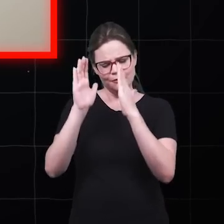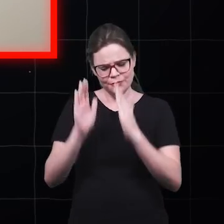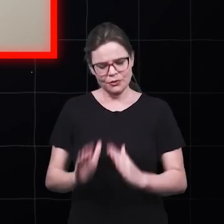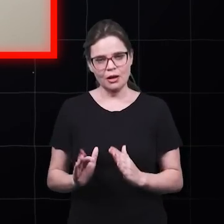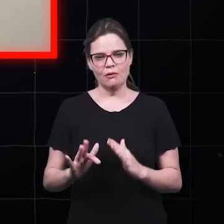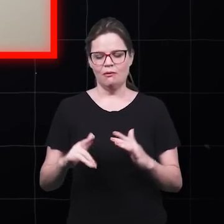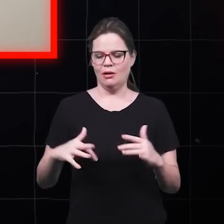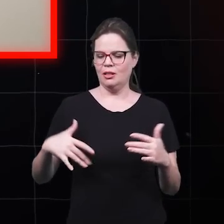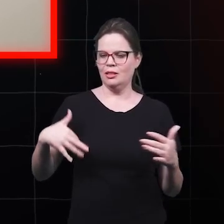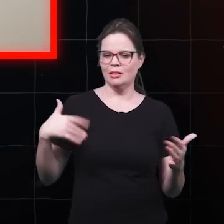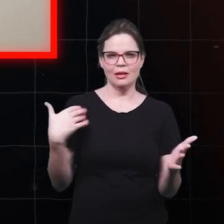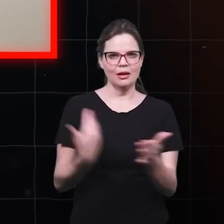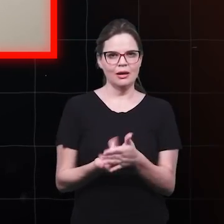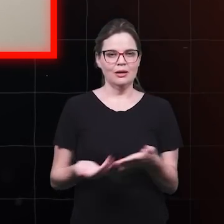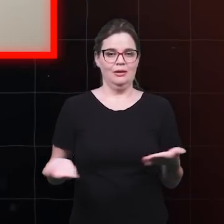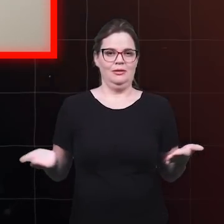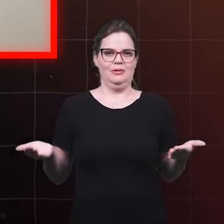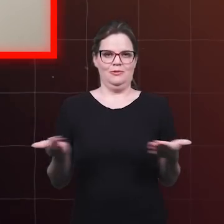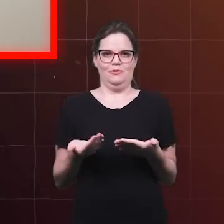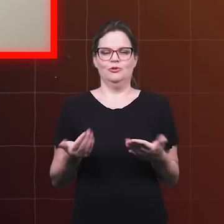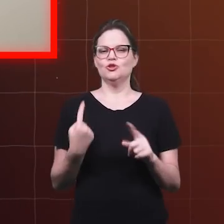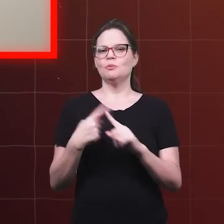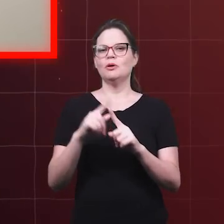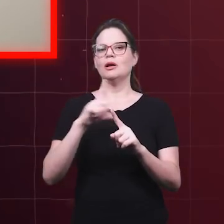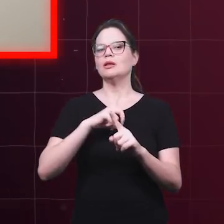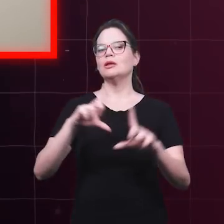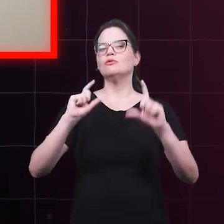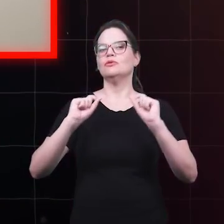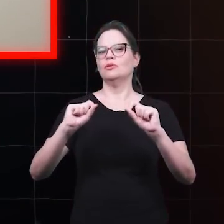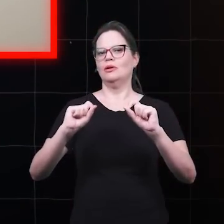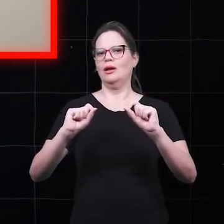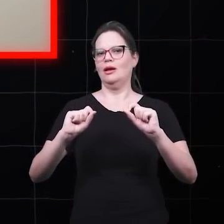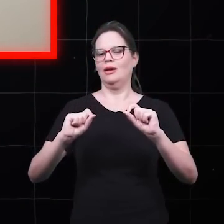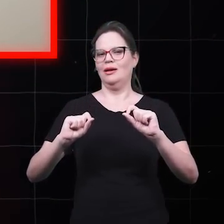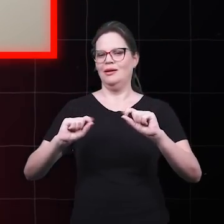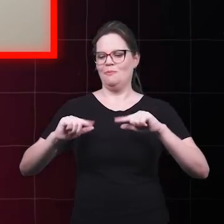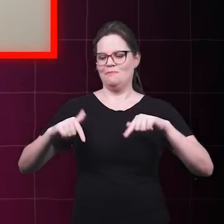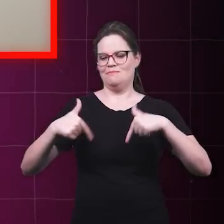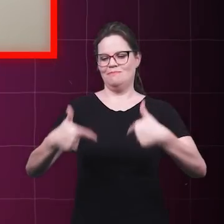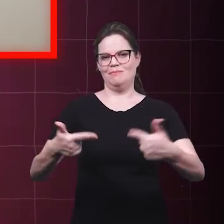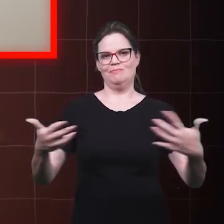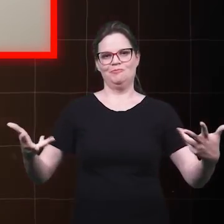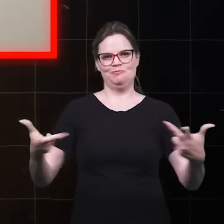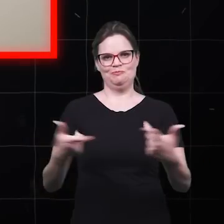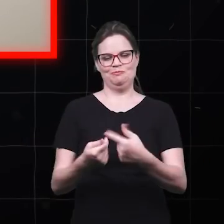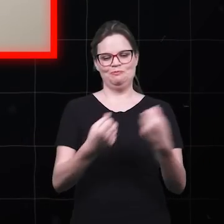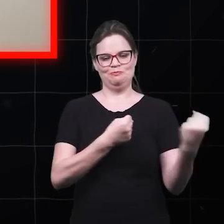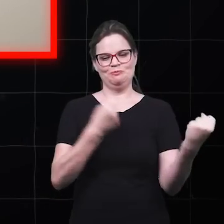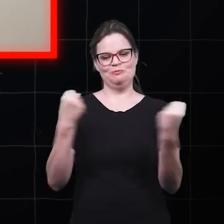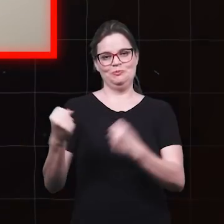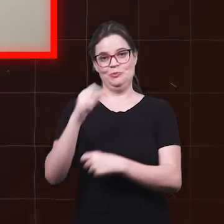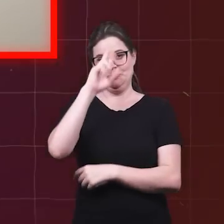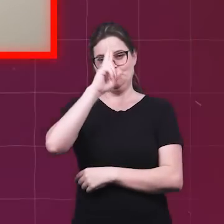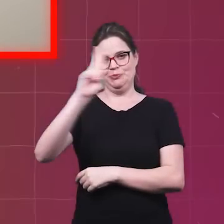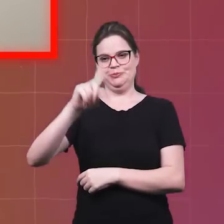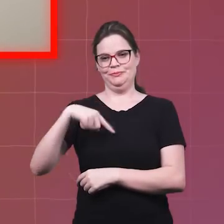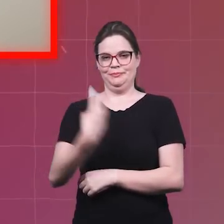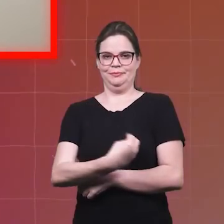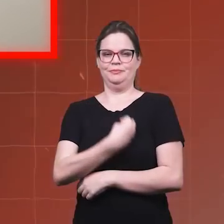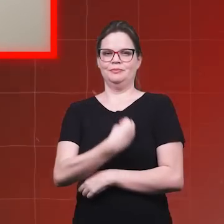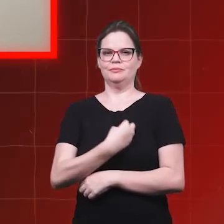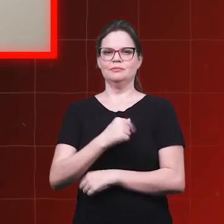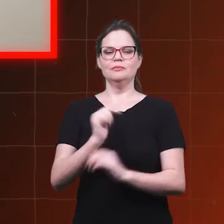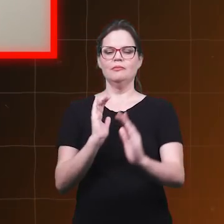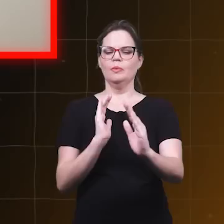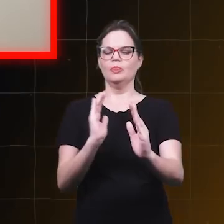como o tempo do breve, porque houve uma operação poderosa do Senhor sobre as nossas vidas. E que período